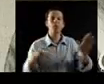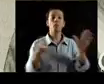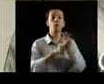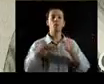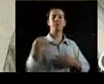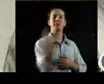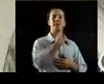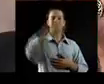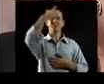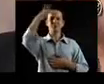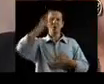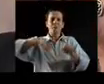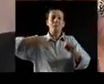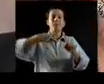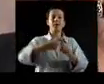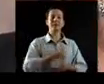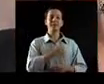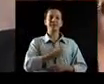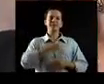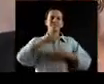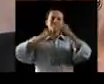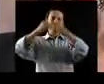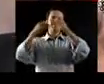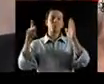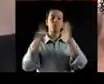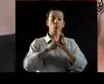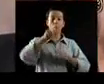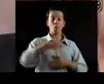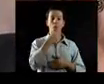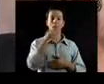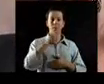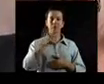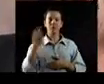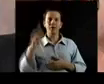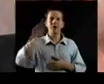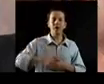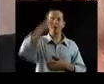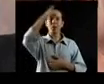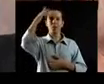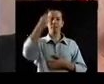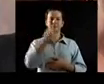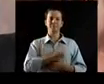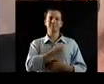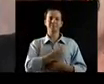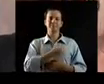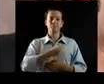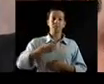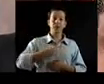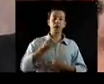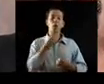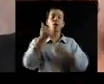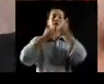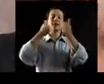Nós temos que educar para sermos seres mais. E o ser mais em Paulo é isso, é ser